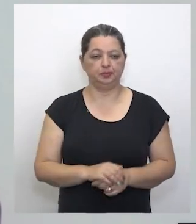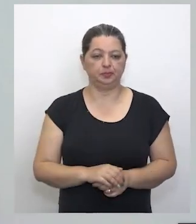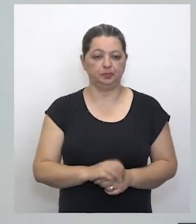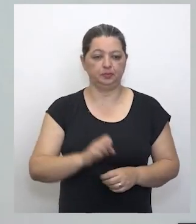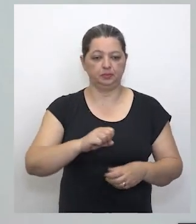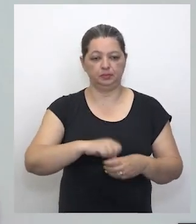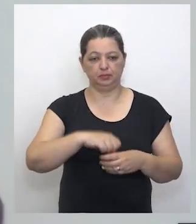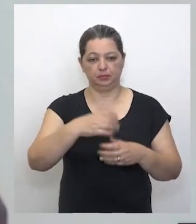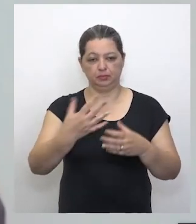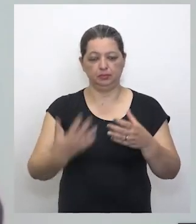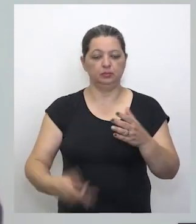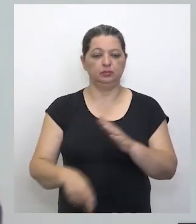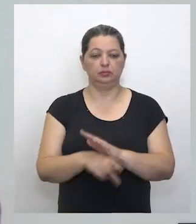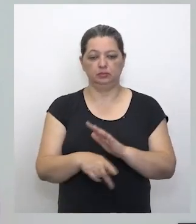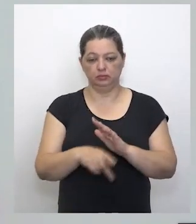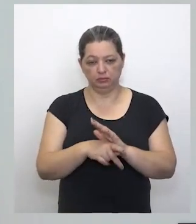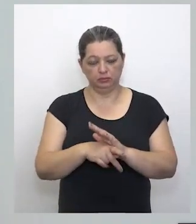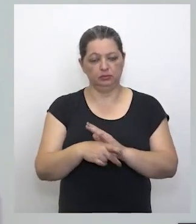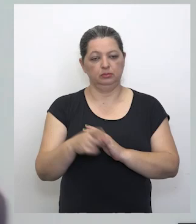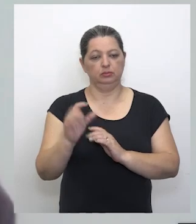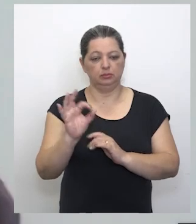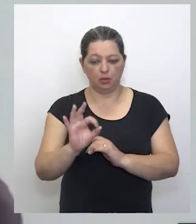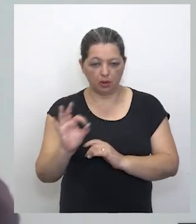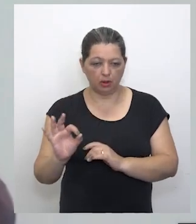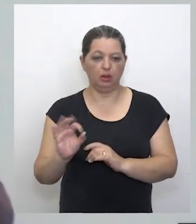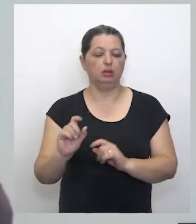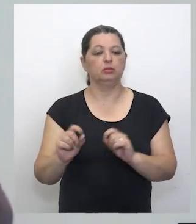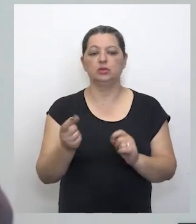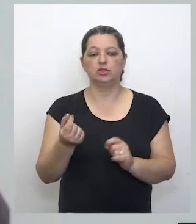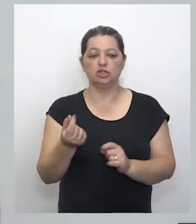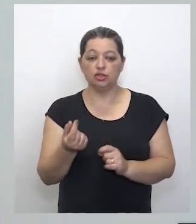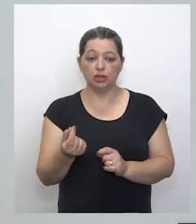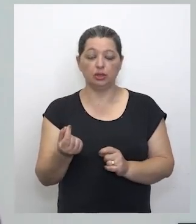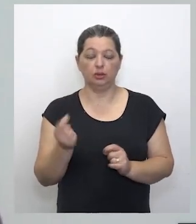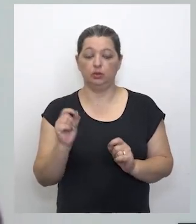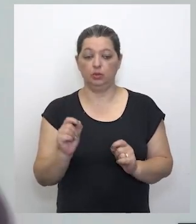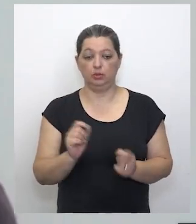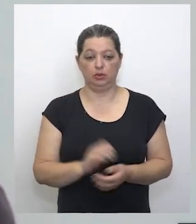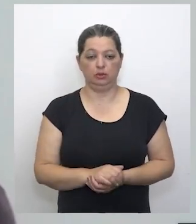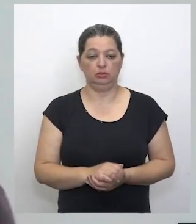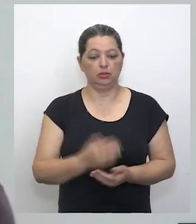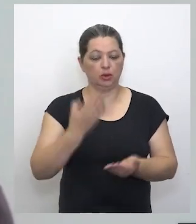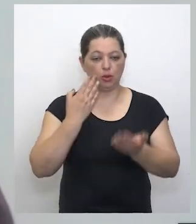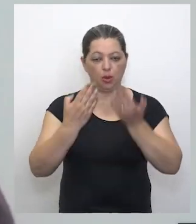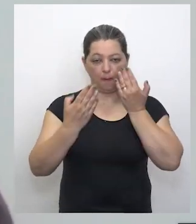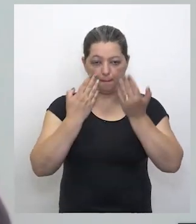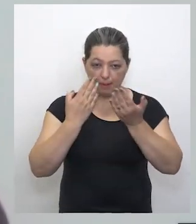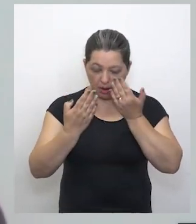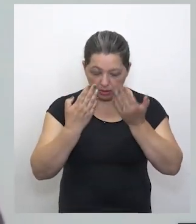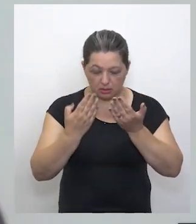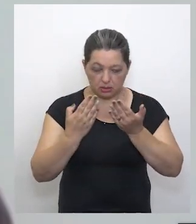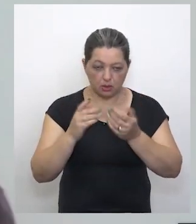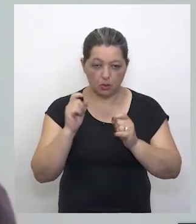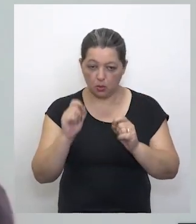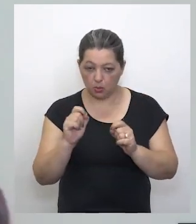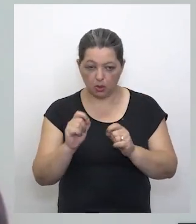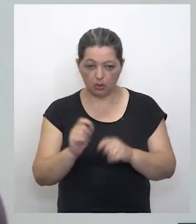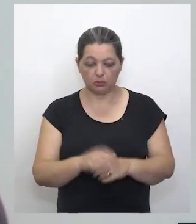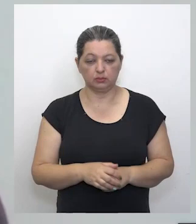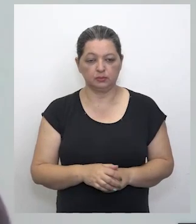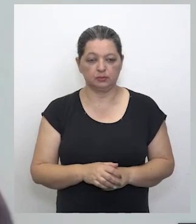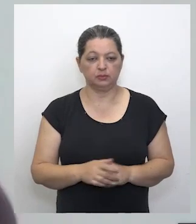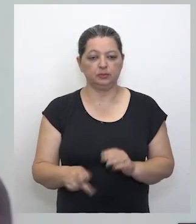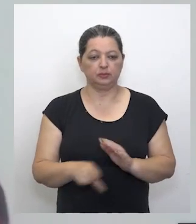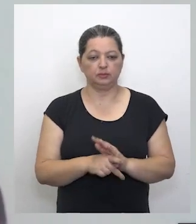da moeda, o valor de cada cédula, o valor de cada moeda, a comparação entre elas, a